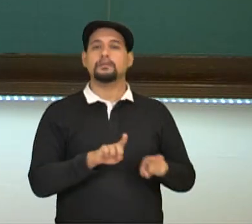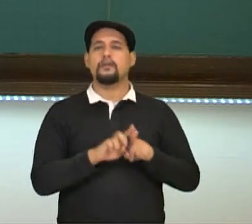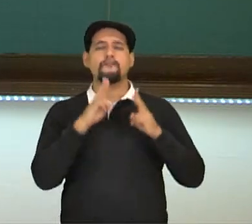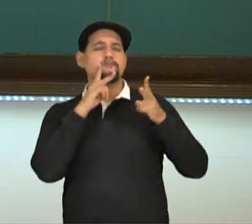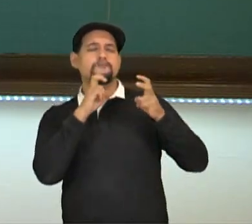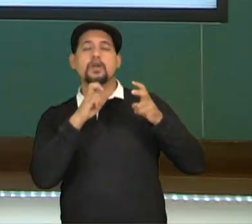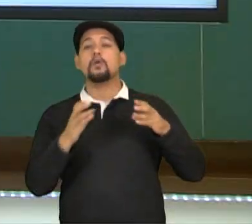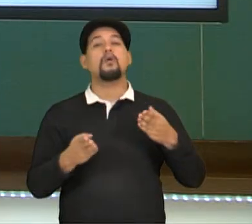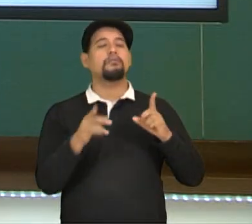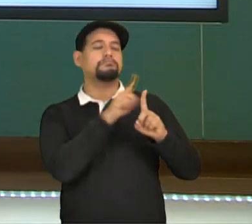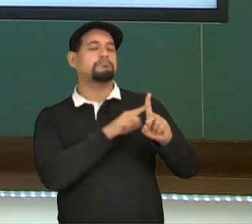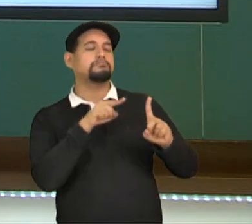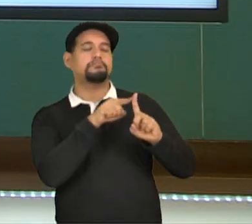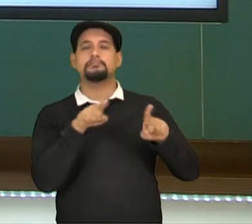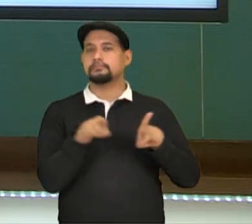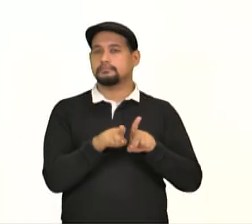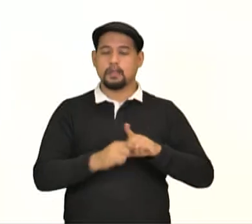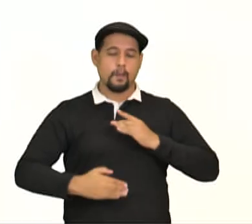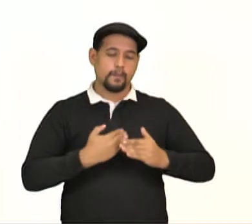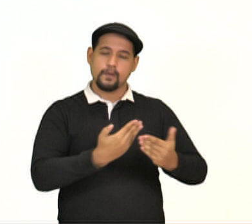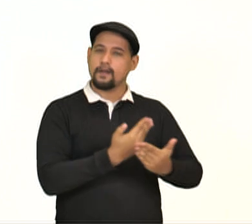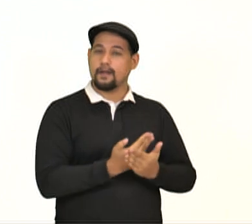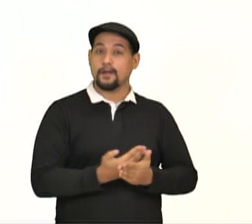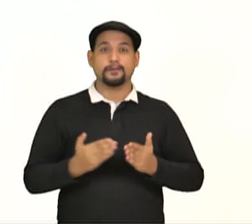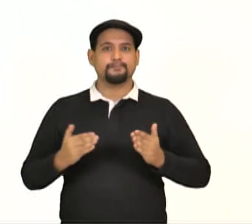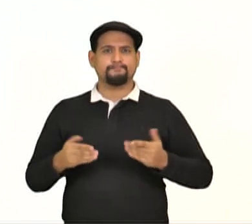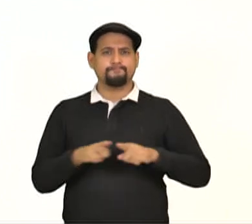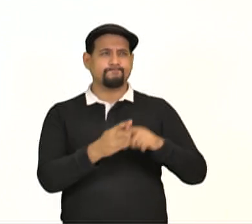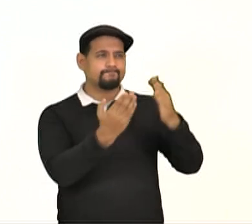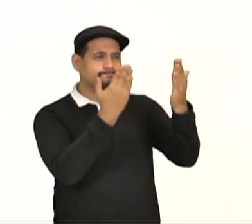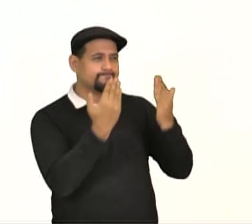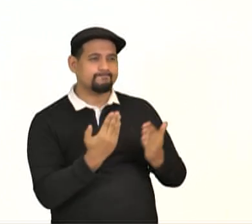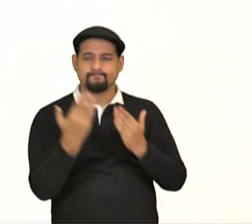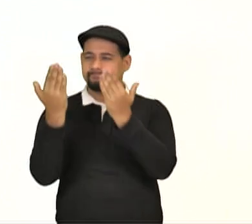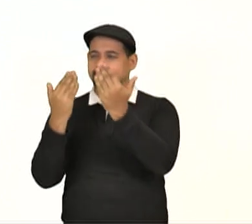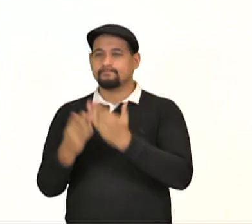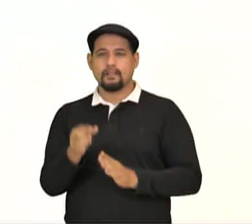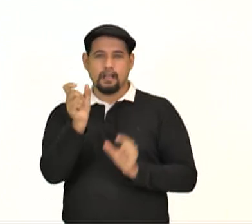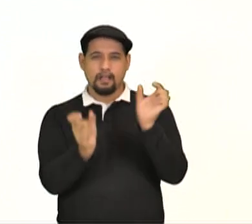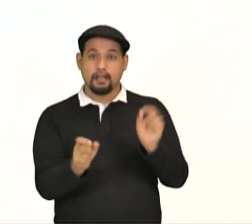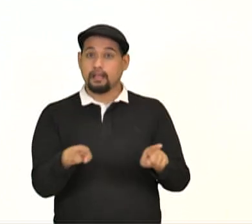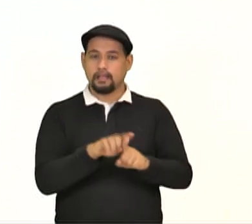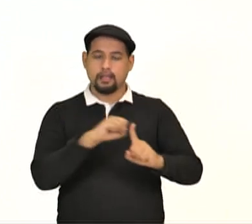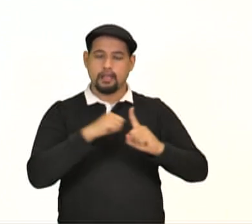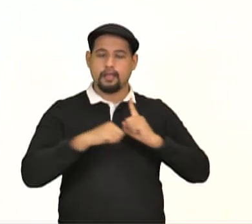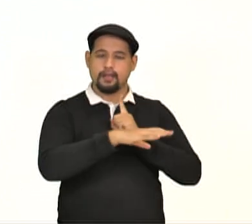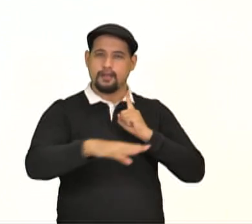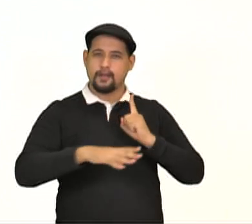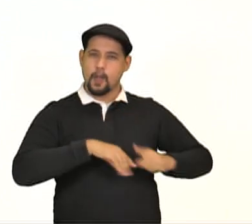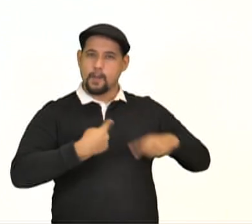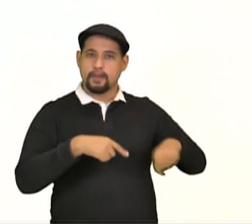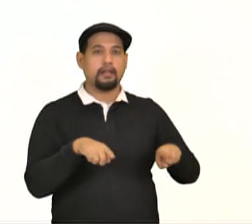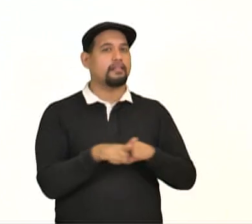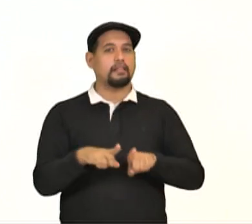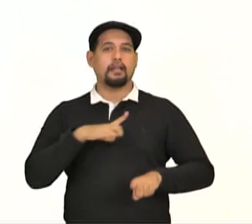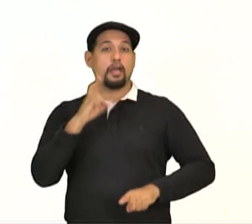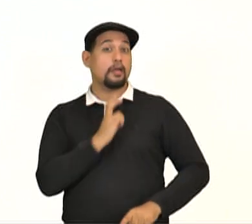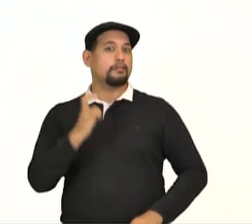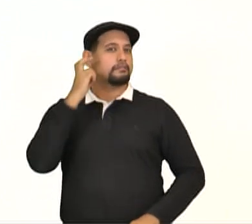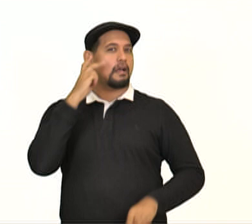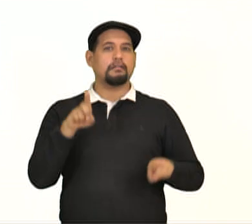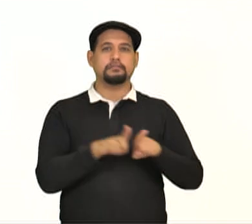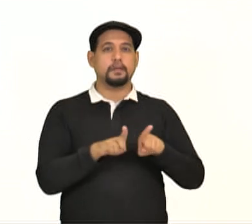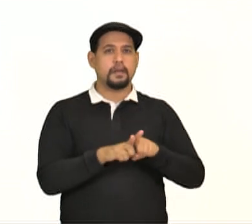ver qual que é o nosso objetivo durante essa aula. Analisar as principais características sociopolíticas e culturais